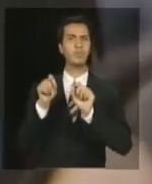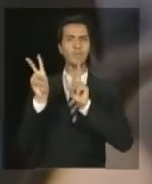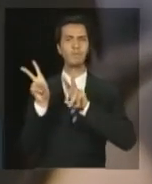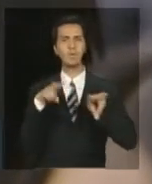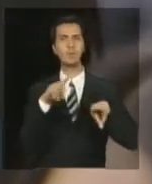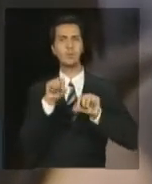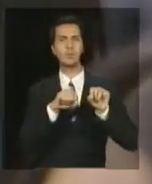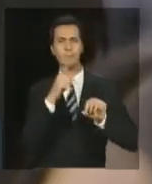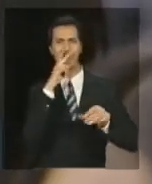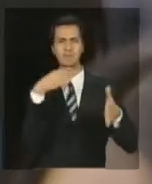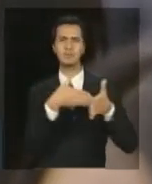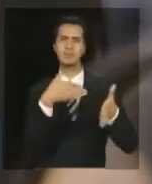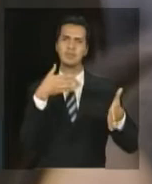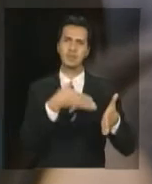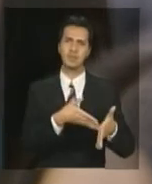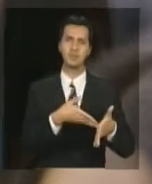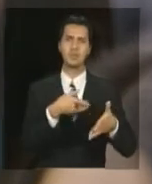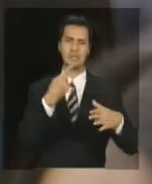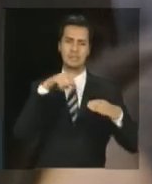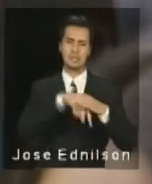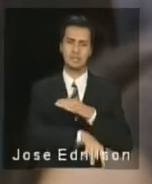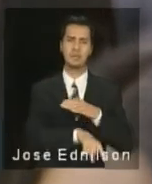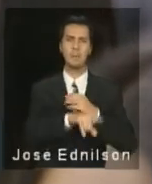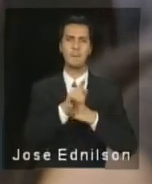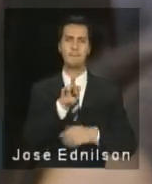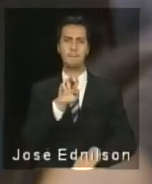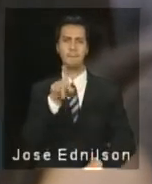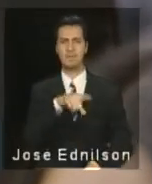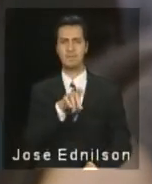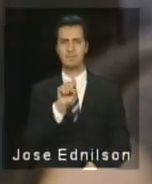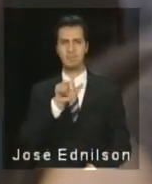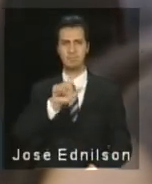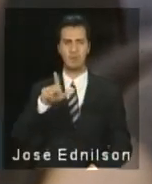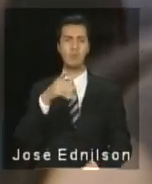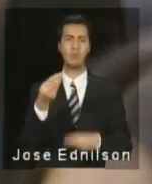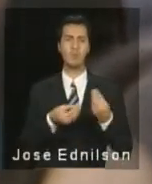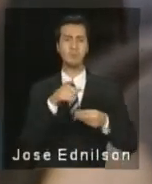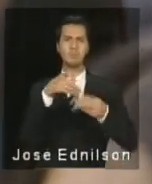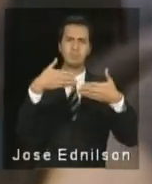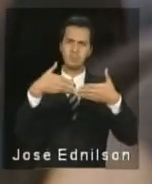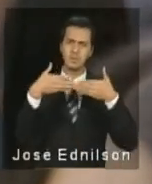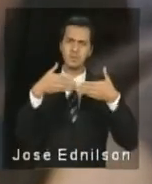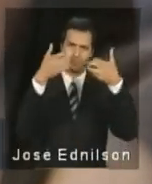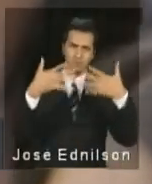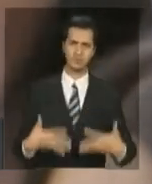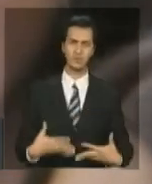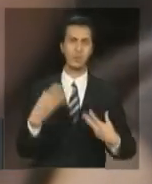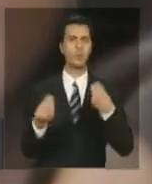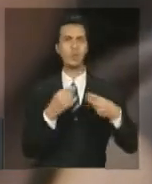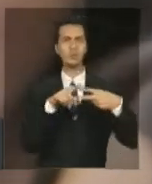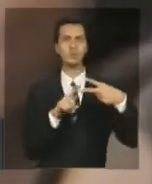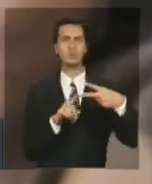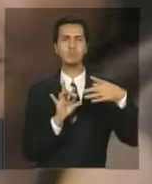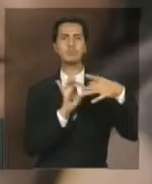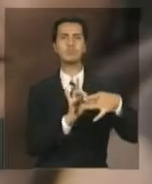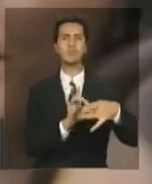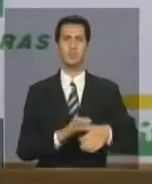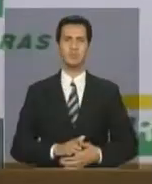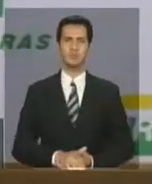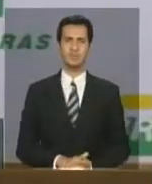de exploração do pré-sal. Eu queria que a senhora comentasse como vai ser conciliar essas duas questões.